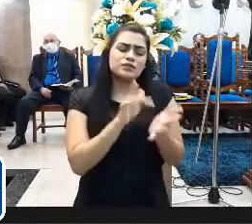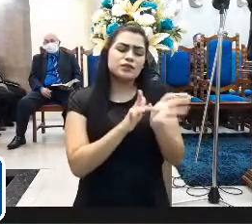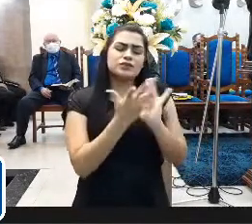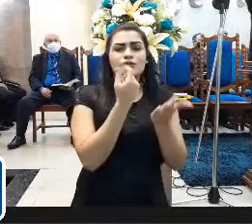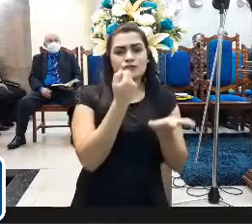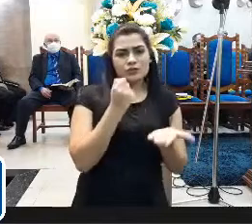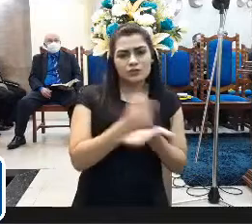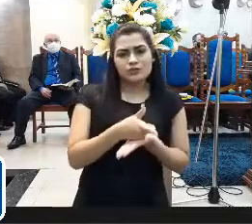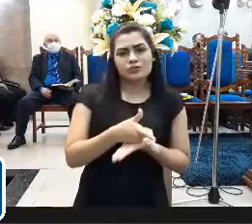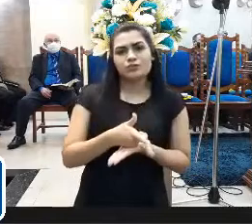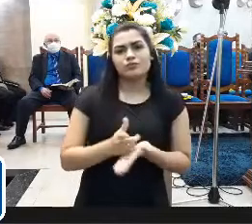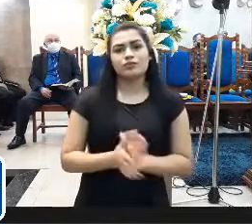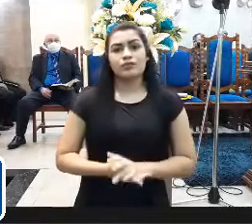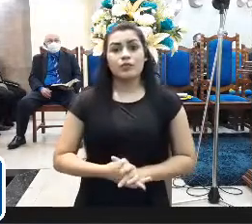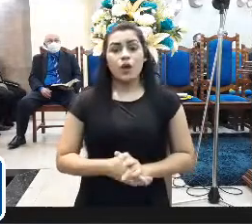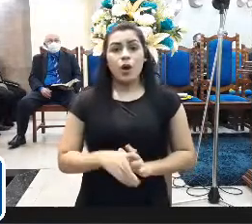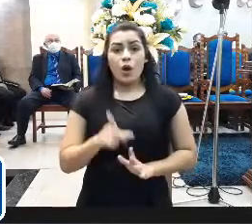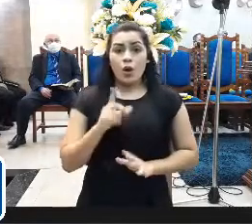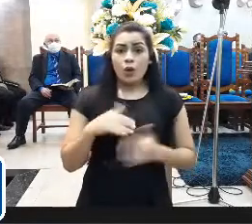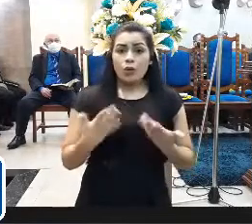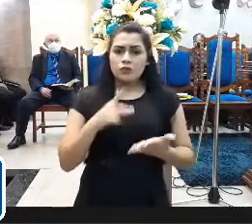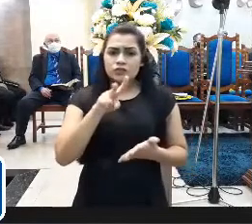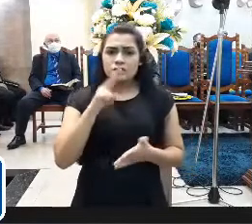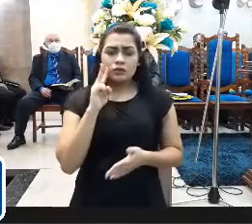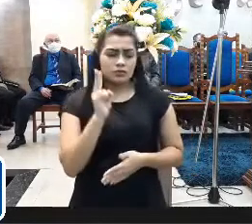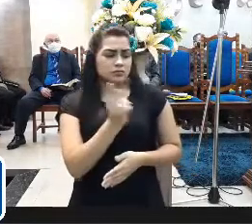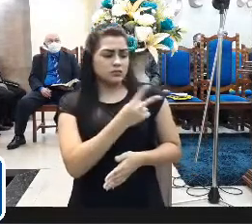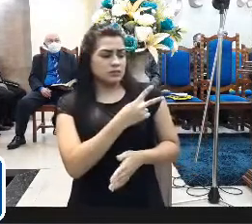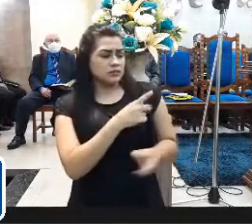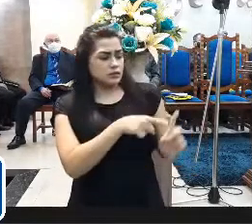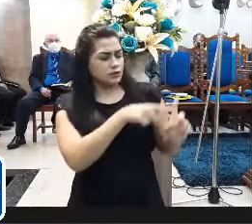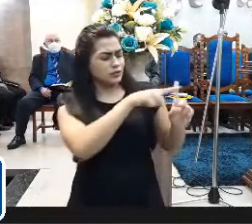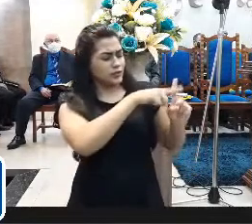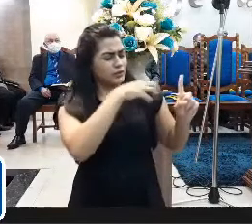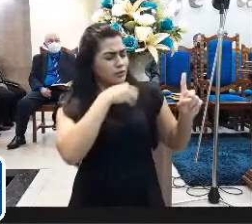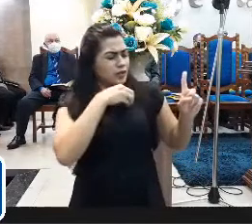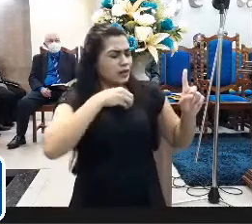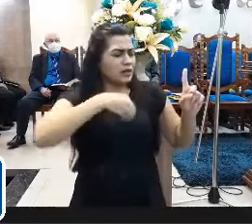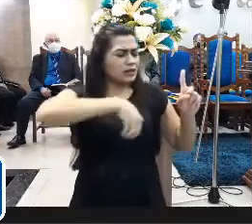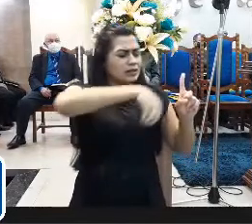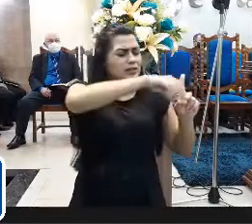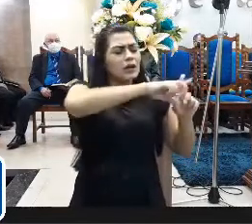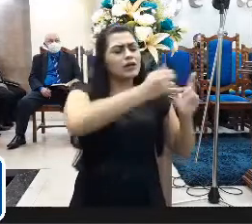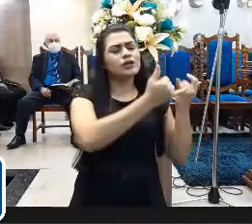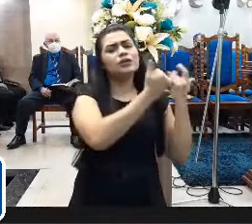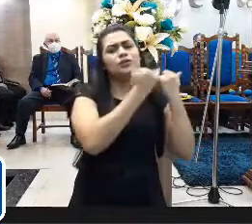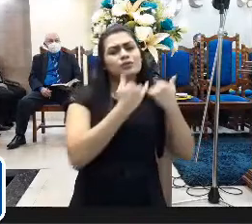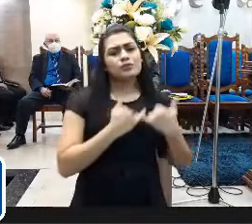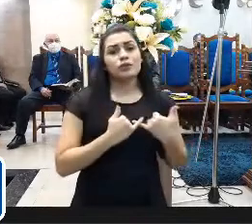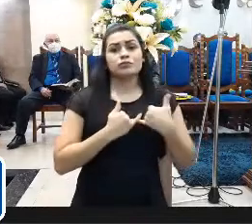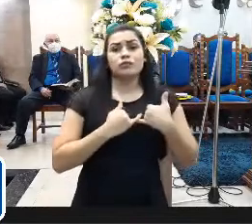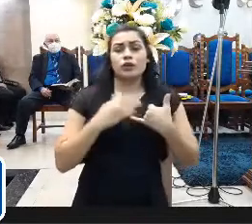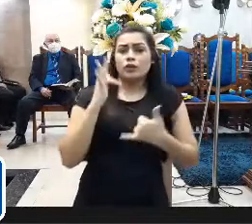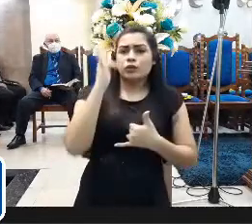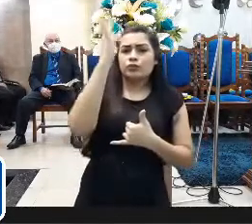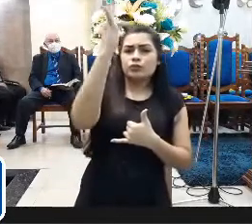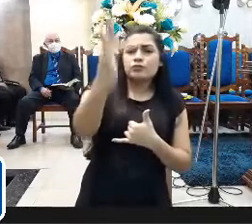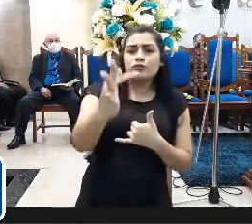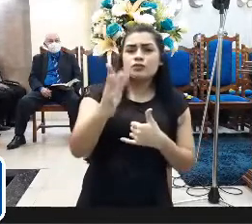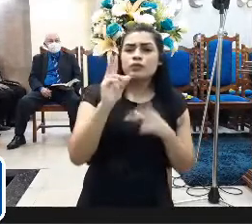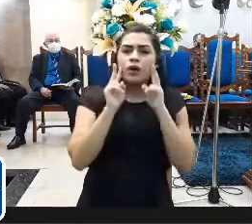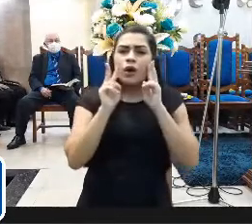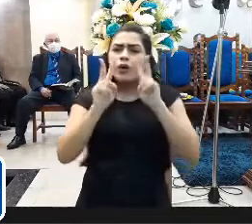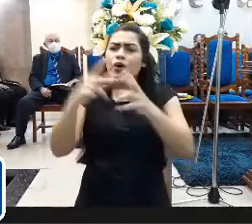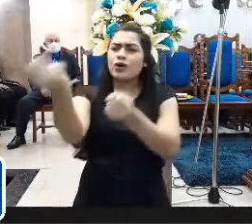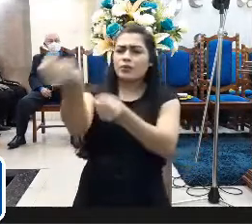para a cruz e veja seus pecados perdoados. Quando olhar para frente, veja a graça, a graça, a graça. Para onde você se virar, veja a graça, a graça,